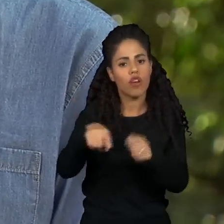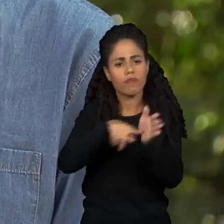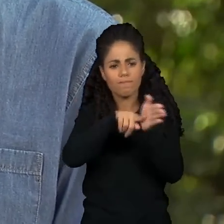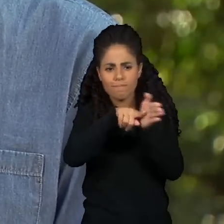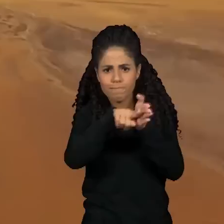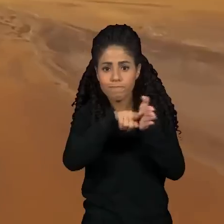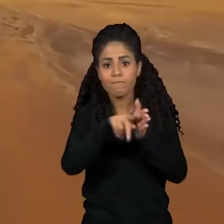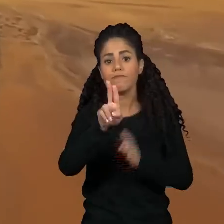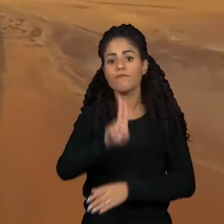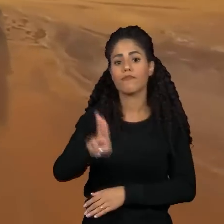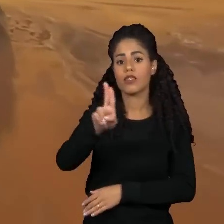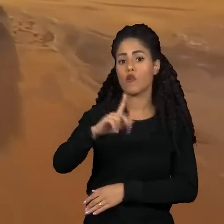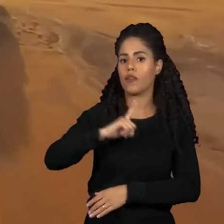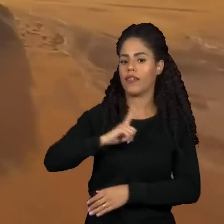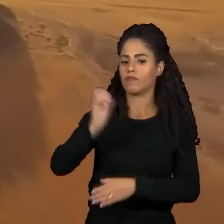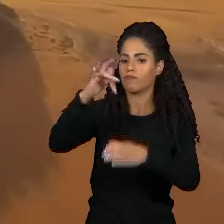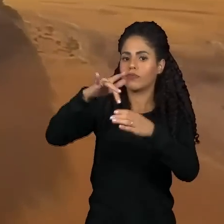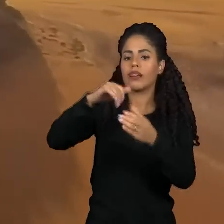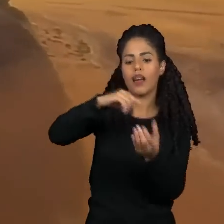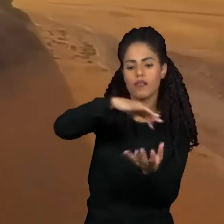de uso de água.